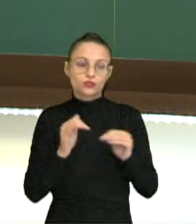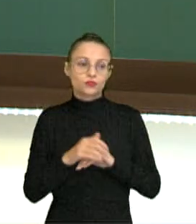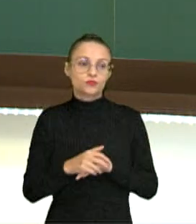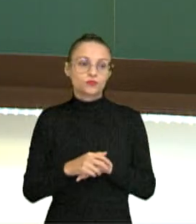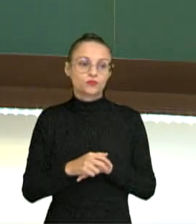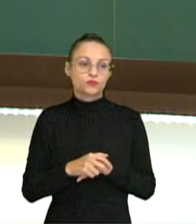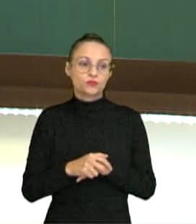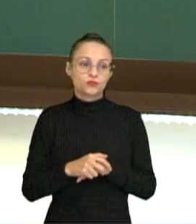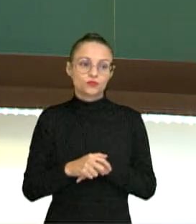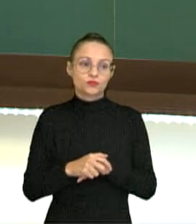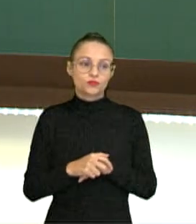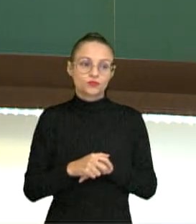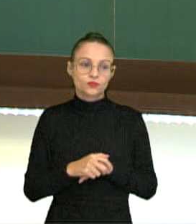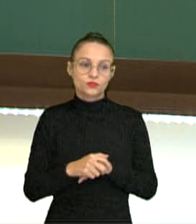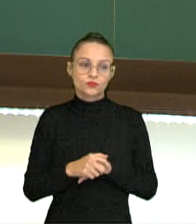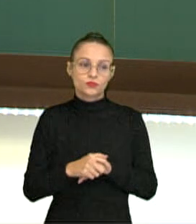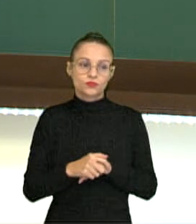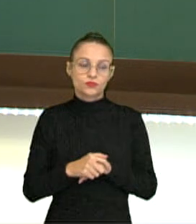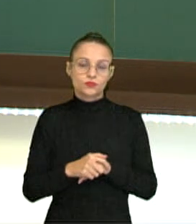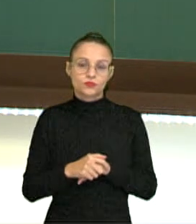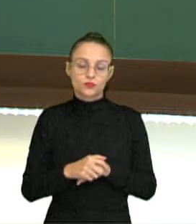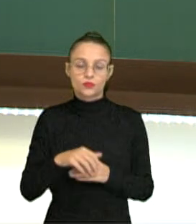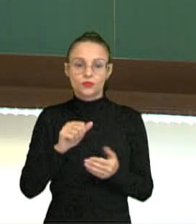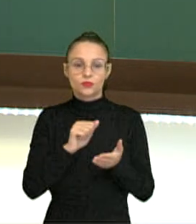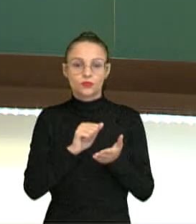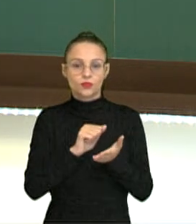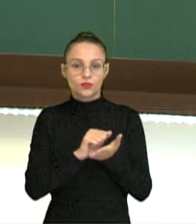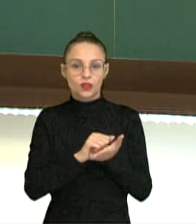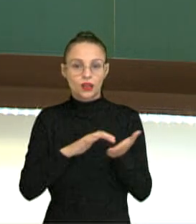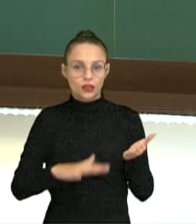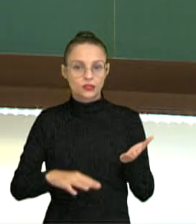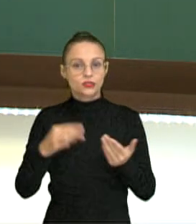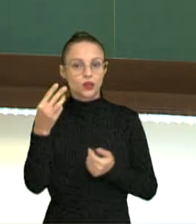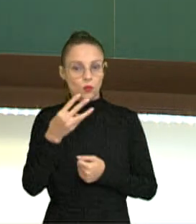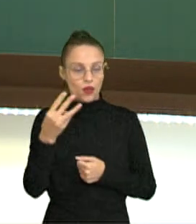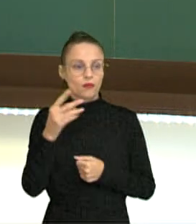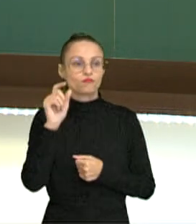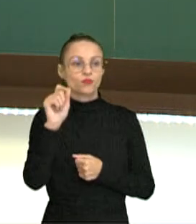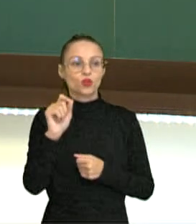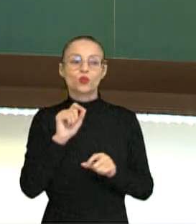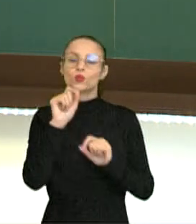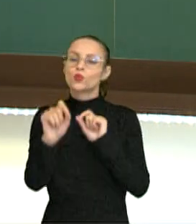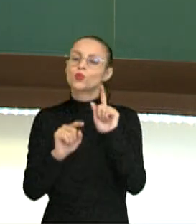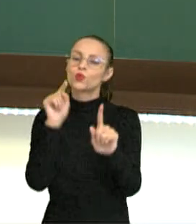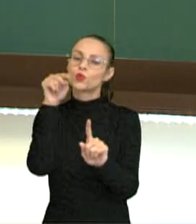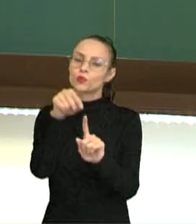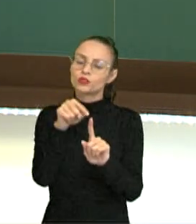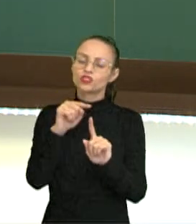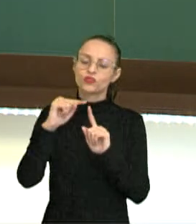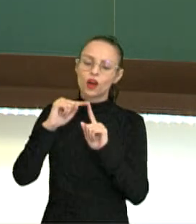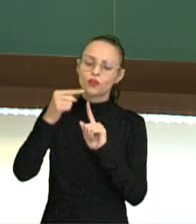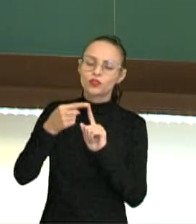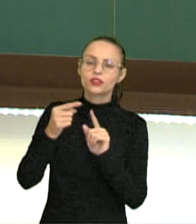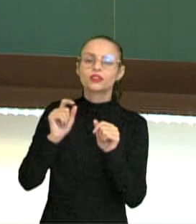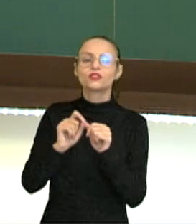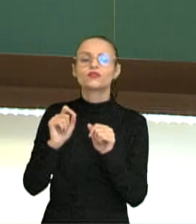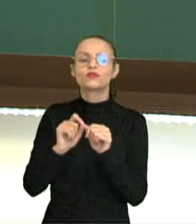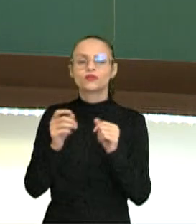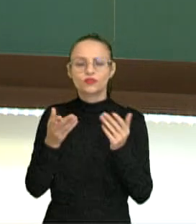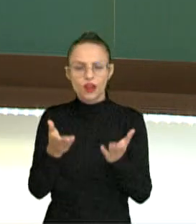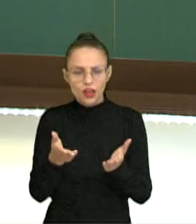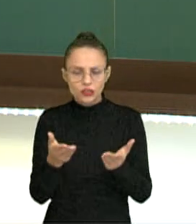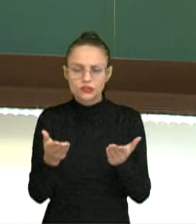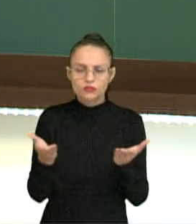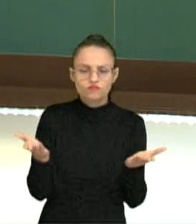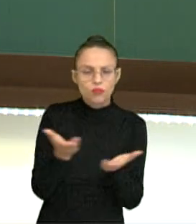apresentado. A questão era, qual o objetivo do alfinete a fazer a intervenção no